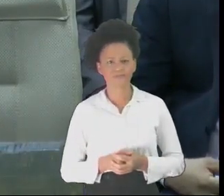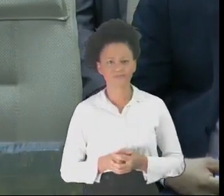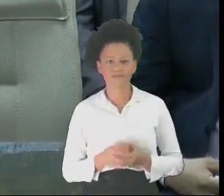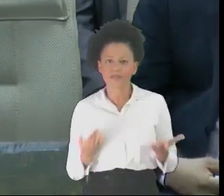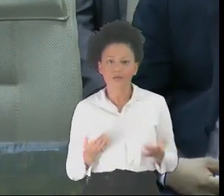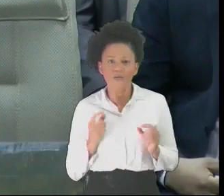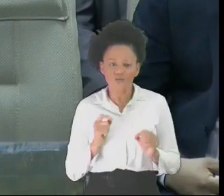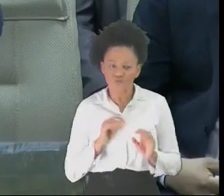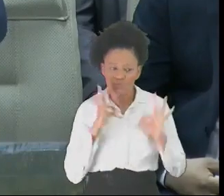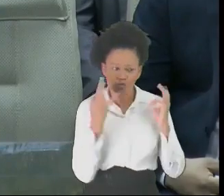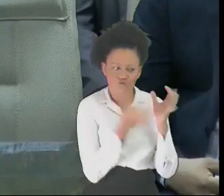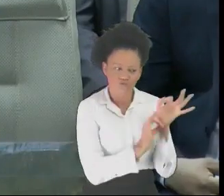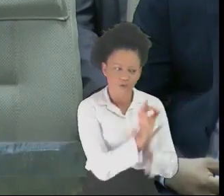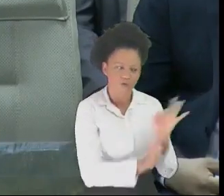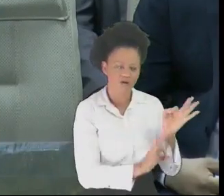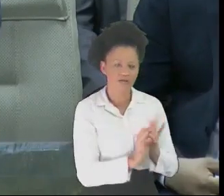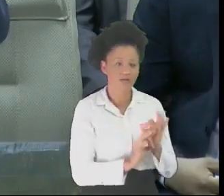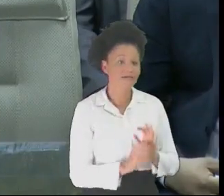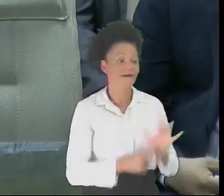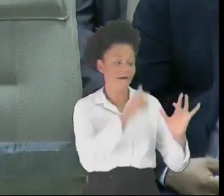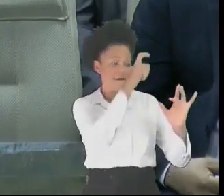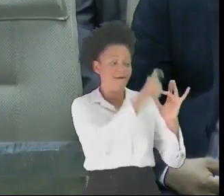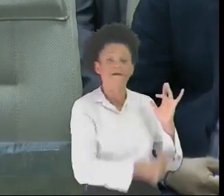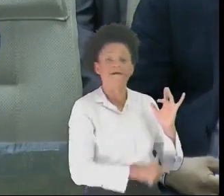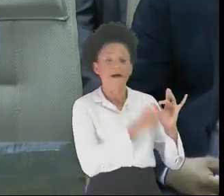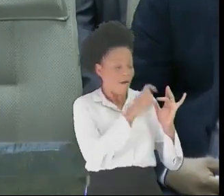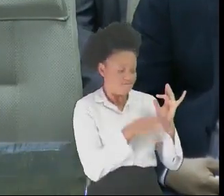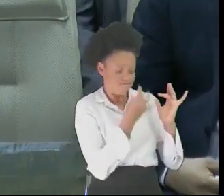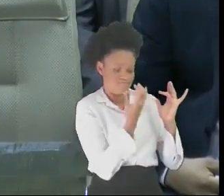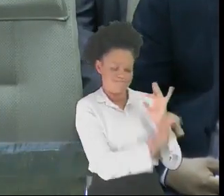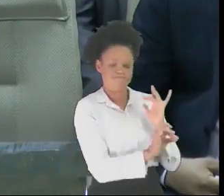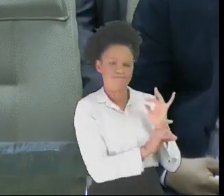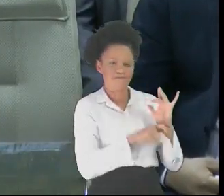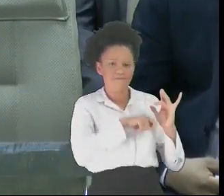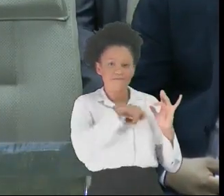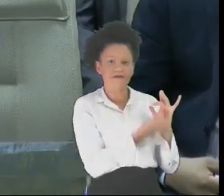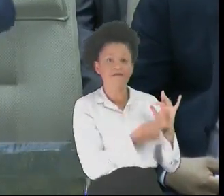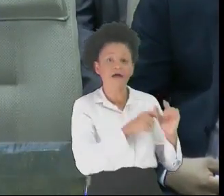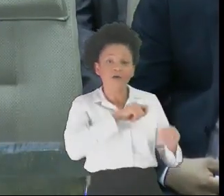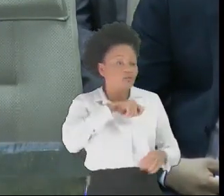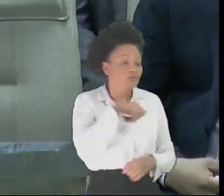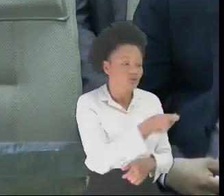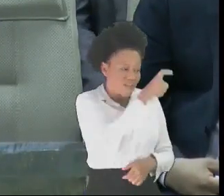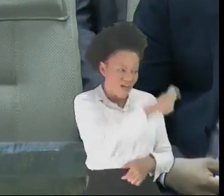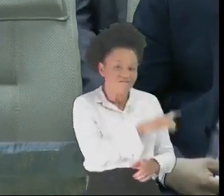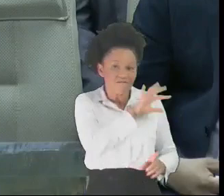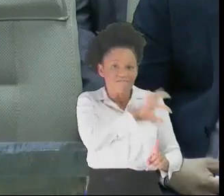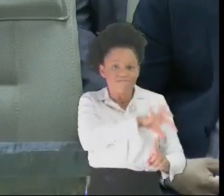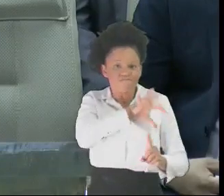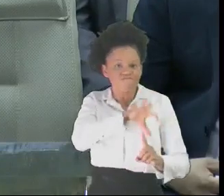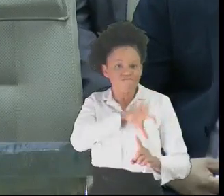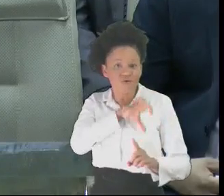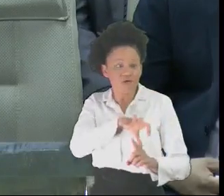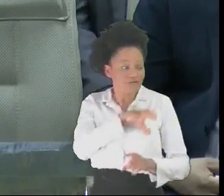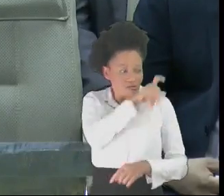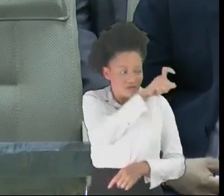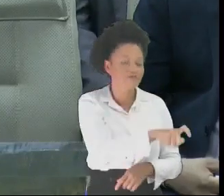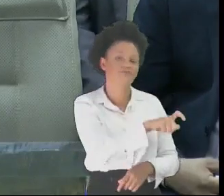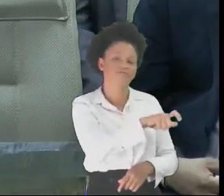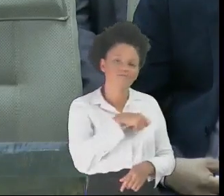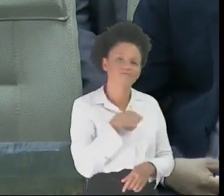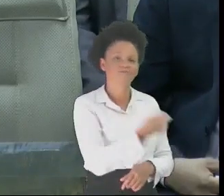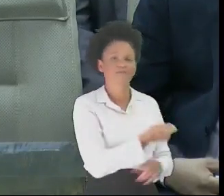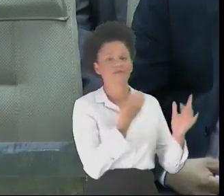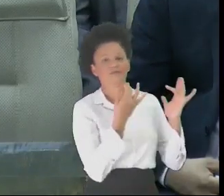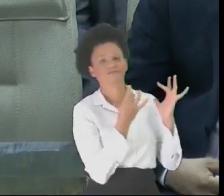Isso já é o espírito de quem? Me ajude a pregar. Me ajude a pregar. Eu gostaria que a igreja me dissesse o nome. Isso é o espírito de quem que já está invadindo? O espírito